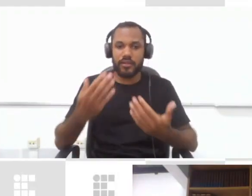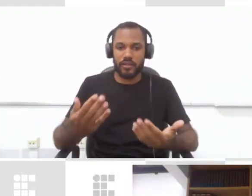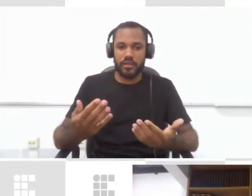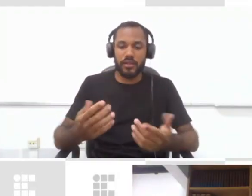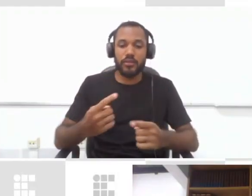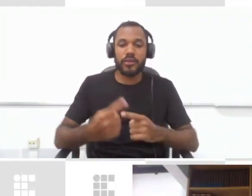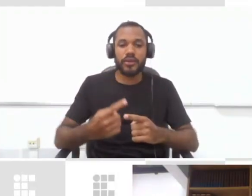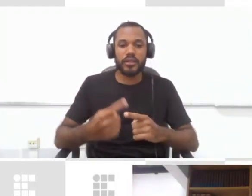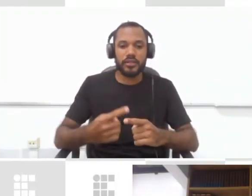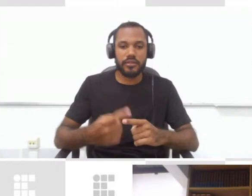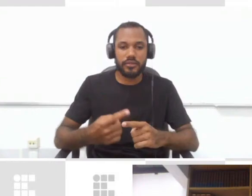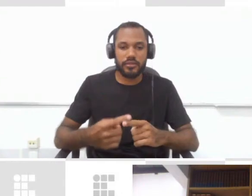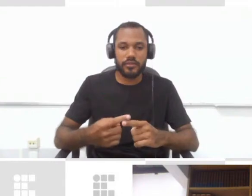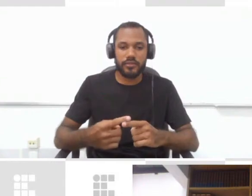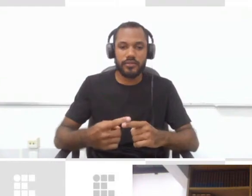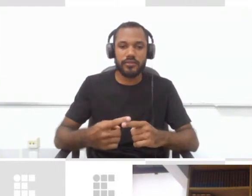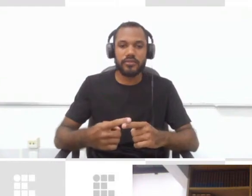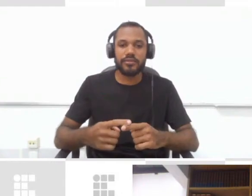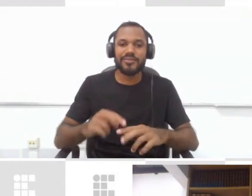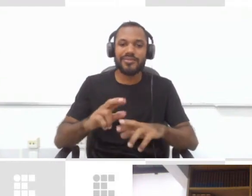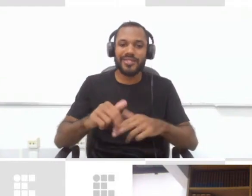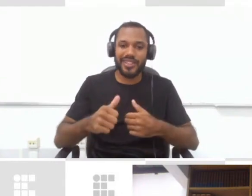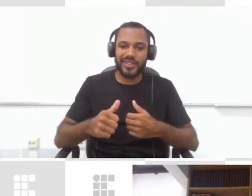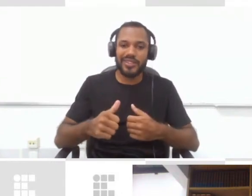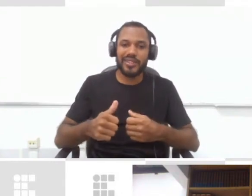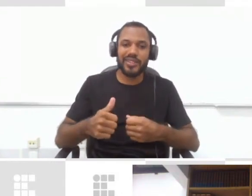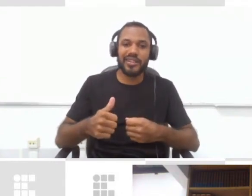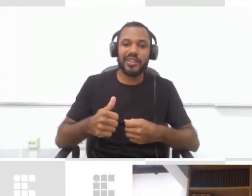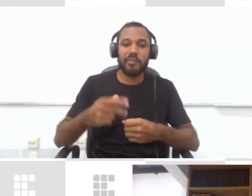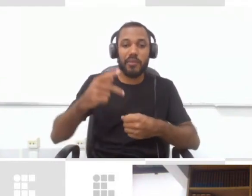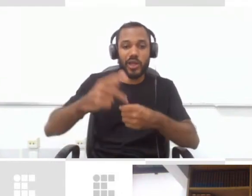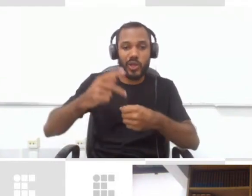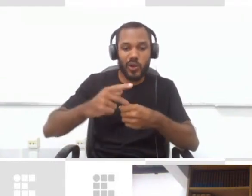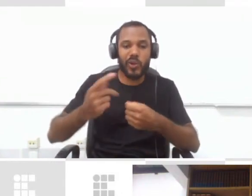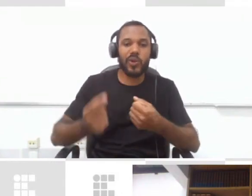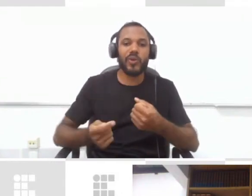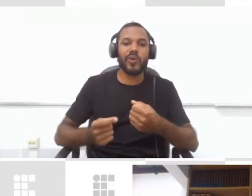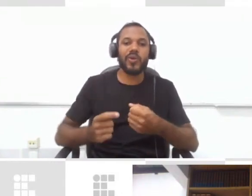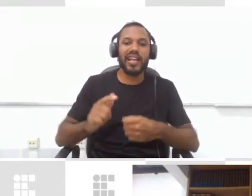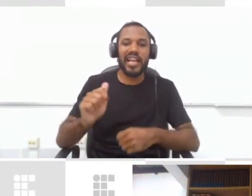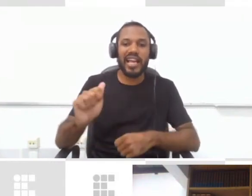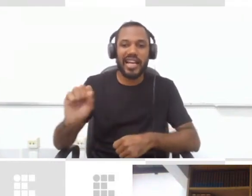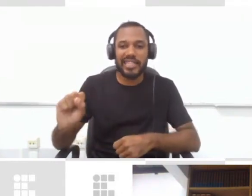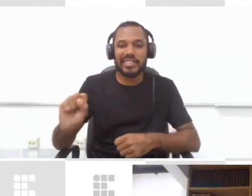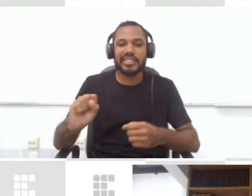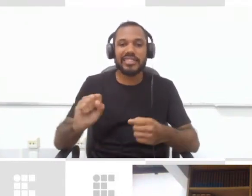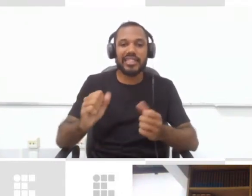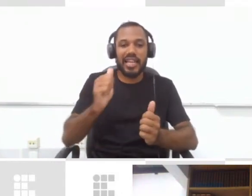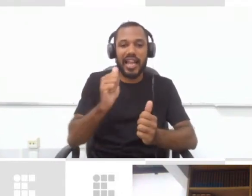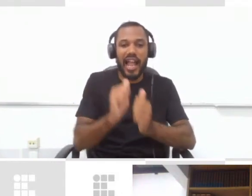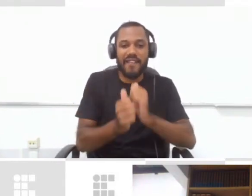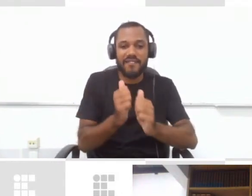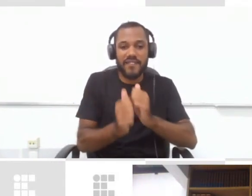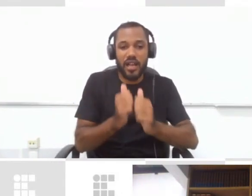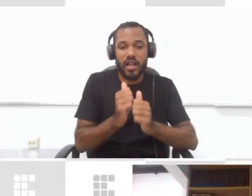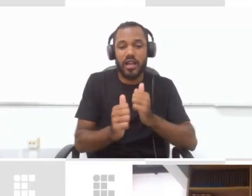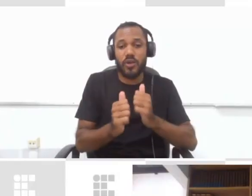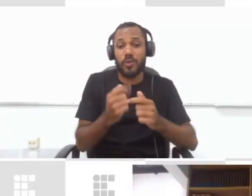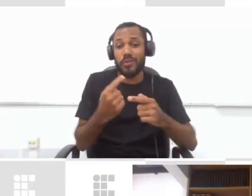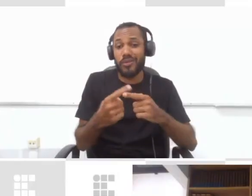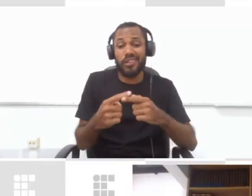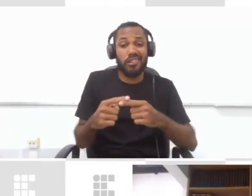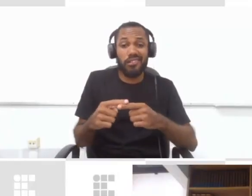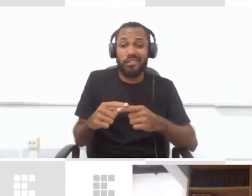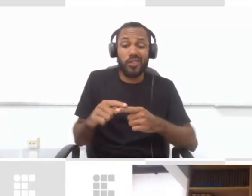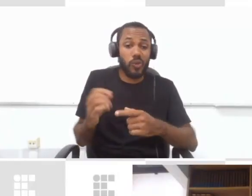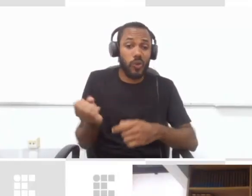deveu grandemente por causa do petróleo, do gás e do carvão, porque nós potenciamos gigantescamente as nossas capacidades